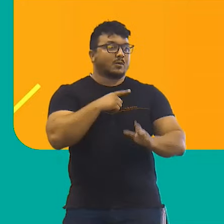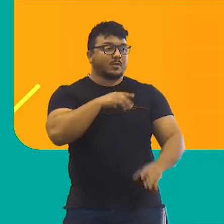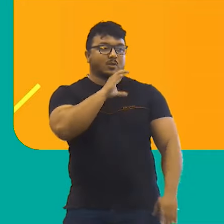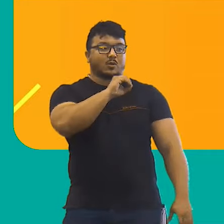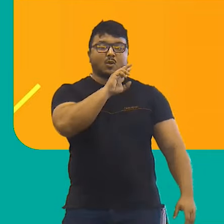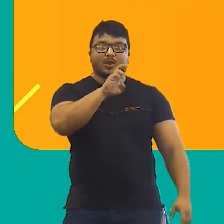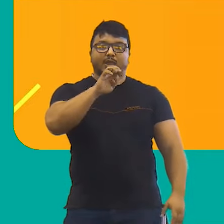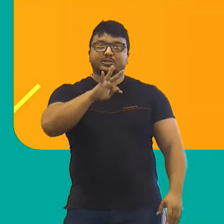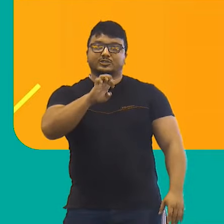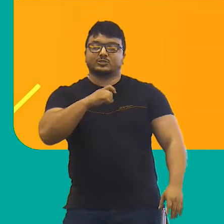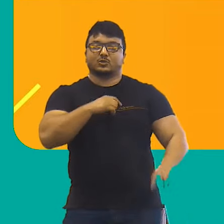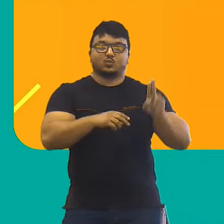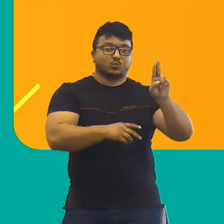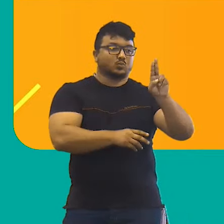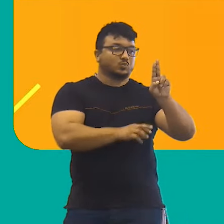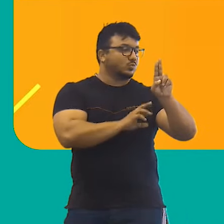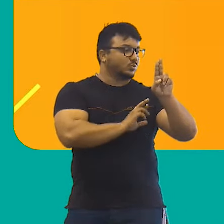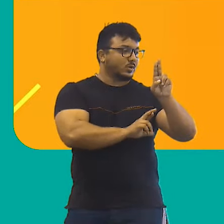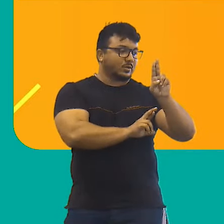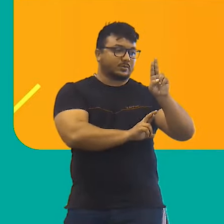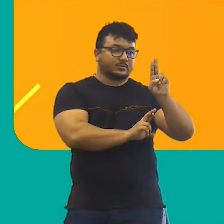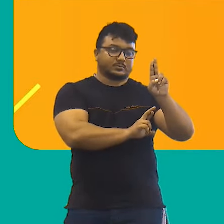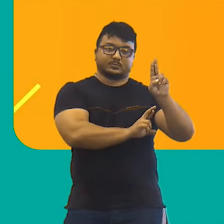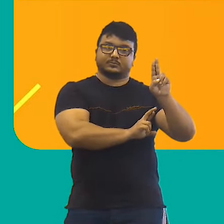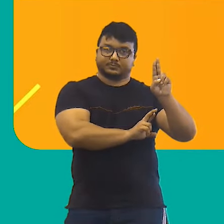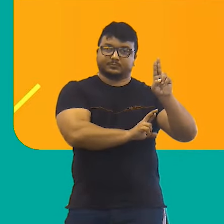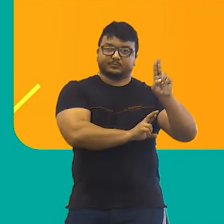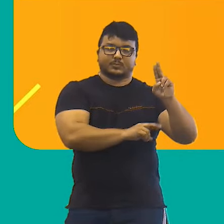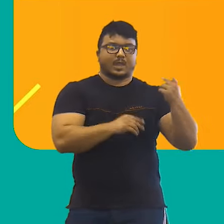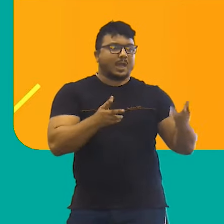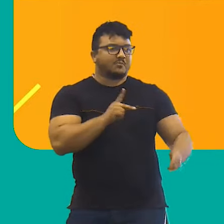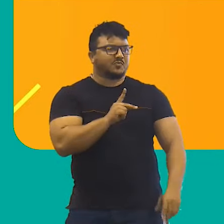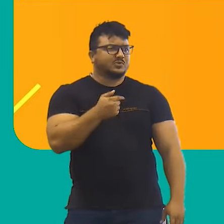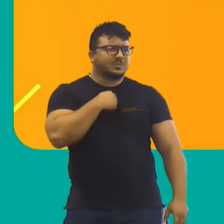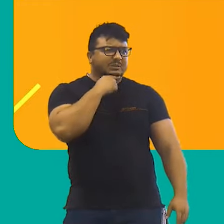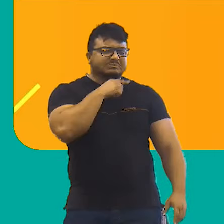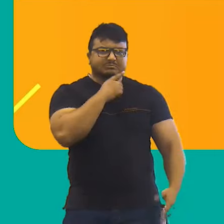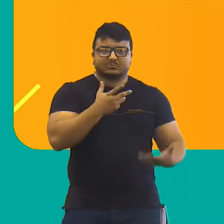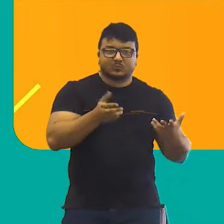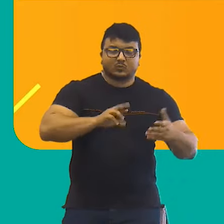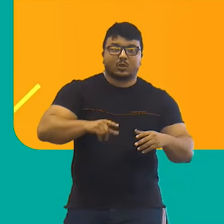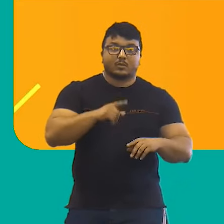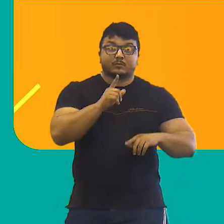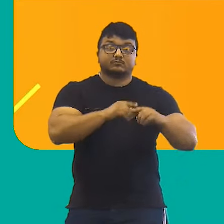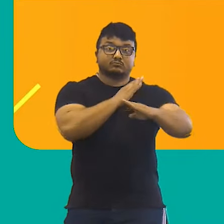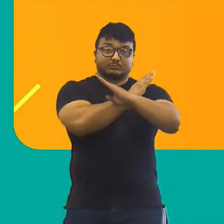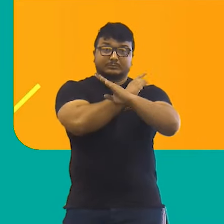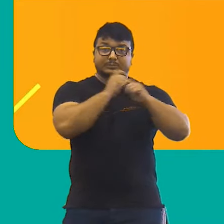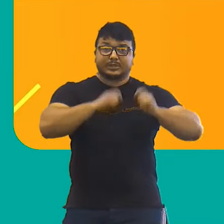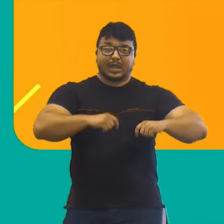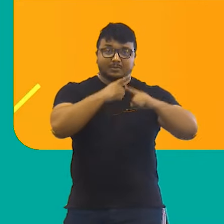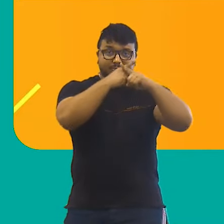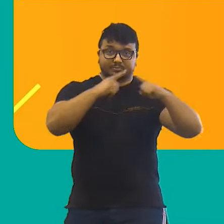é U sobre R. Ai, professor, não costumo ver assim. Faz o produto em X que dá no